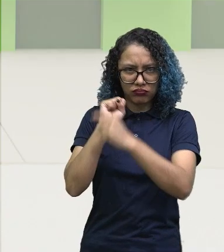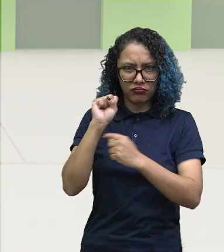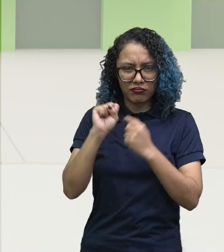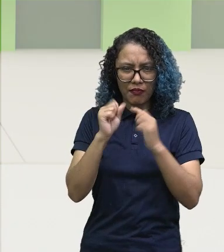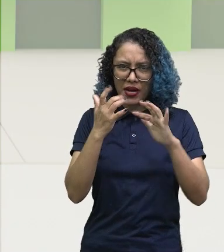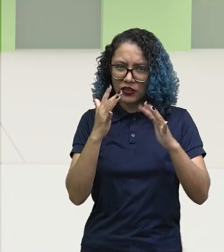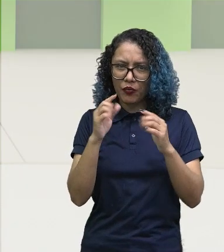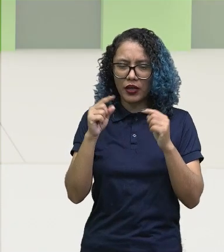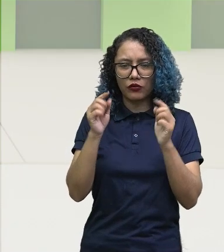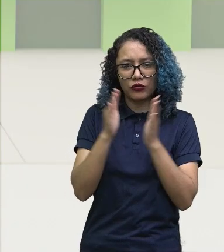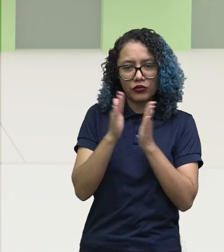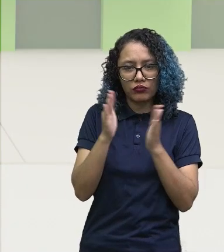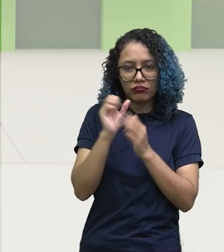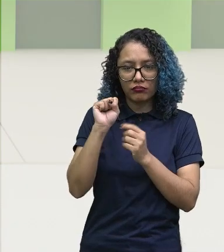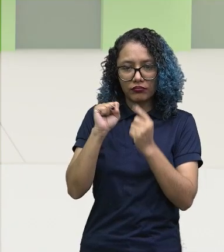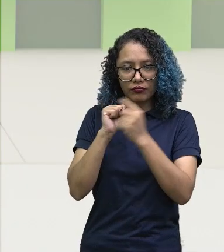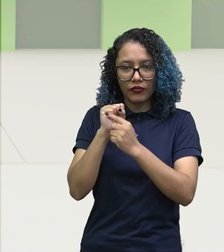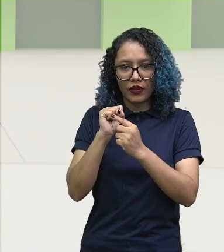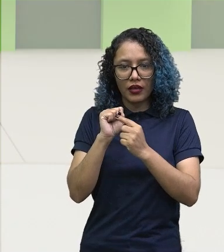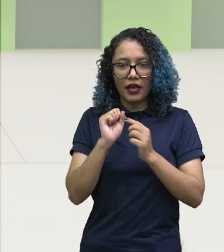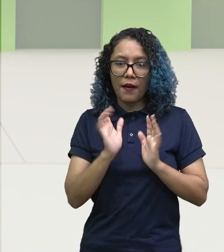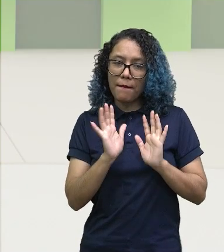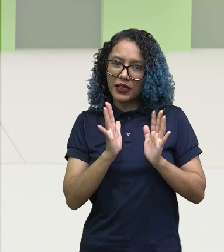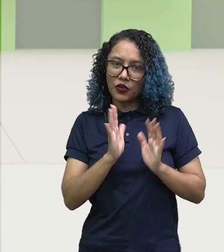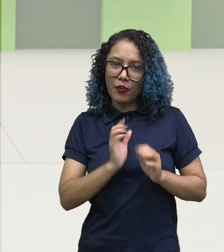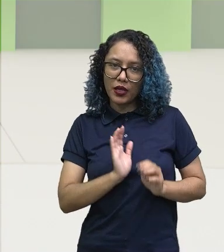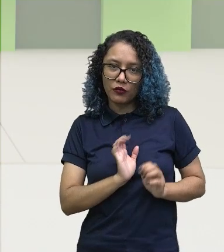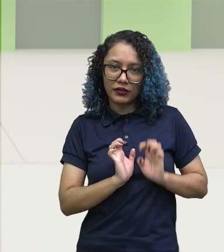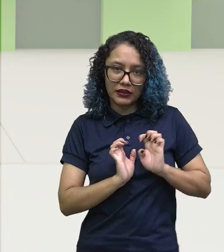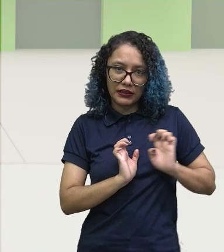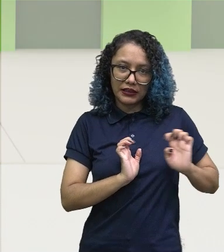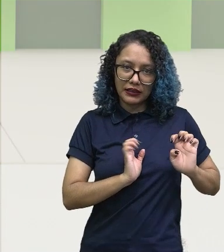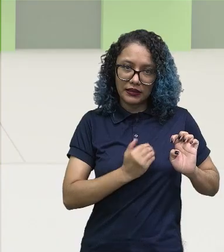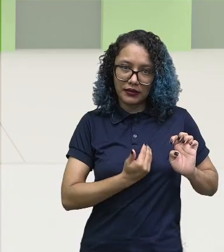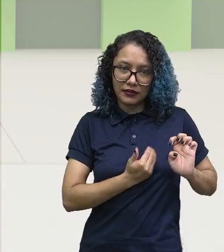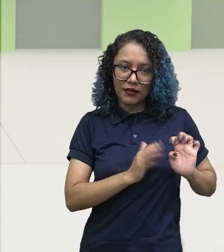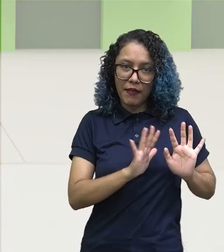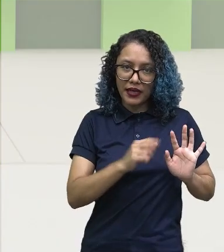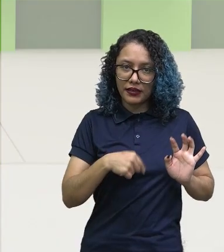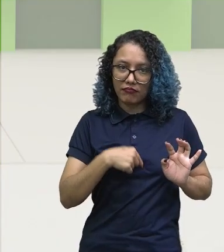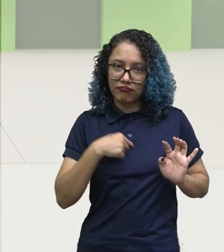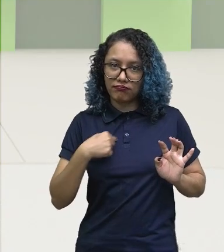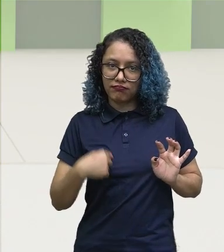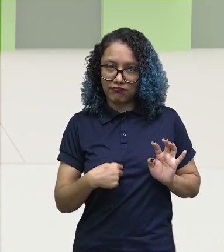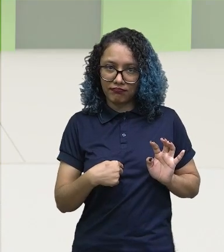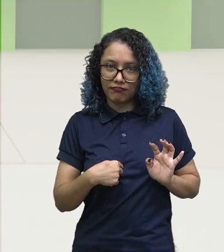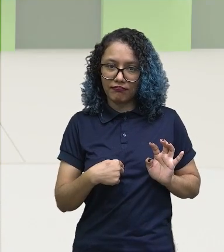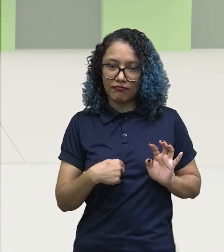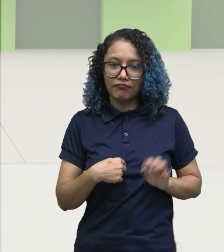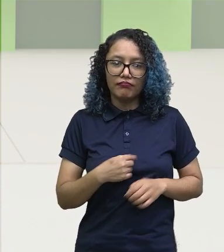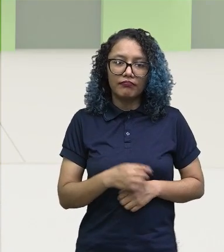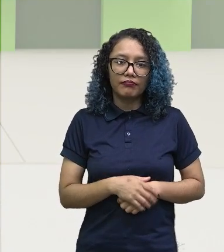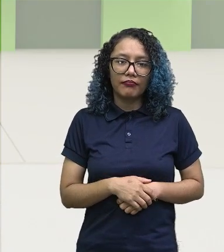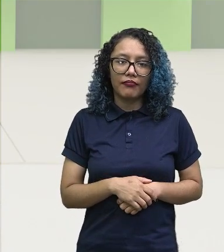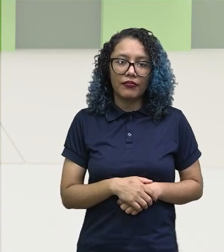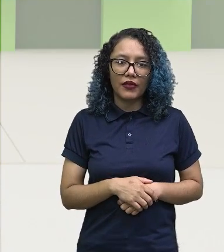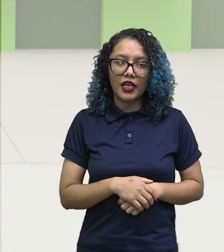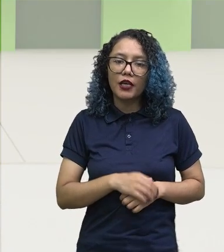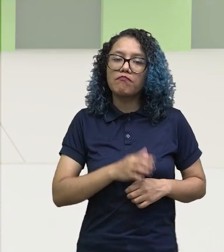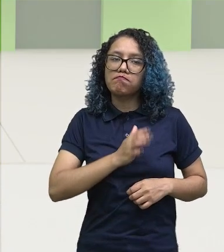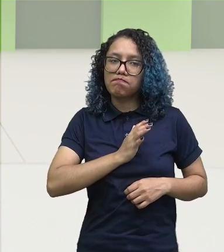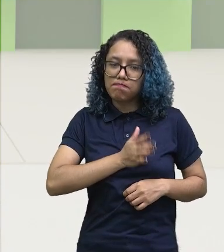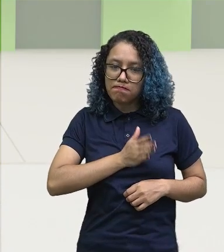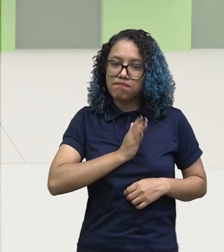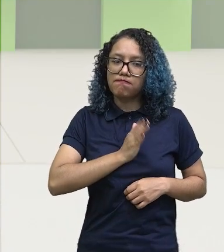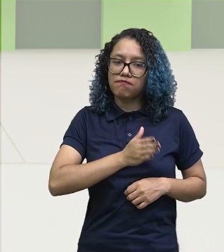está levemente inclinado ali para a esquerda, por isso que a gente pensa que ele está aqui do lado esquerdo, né? Mas ele está aqui levemente inclinado, e aí está ali pulsando, né?